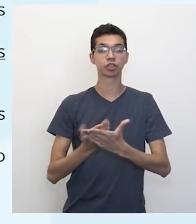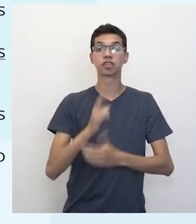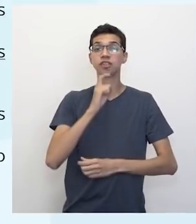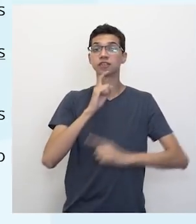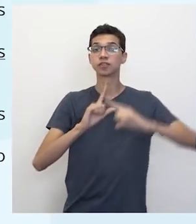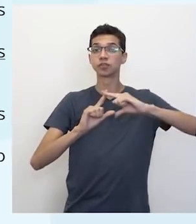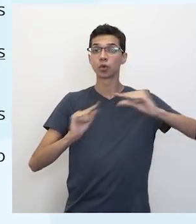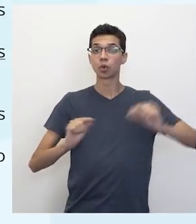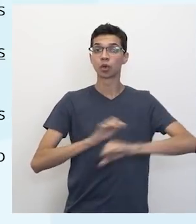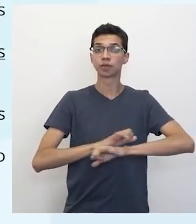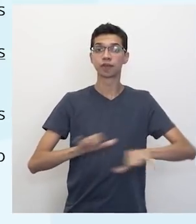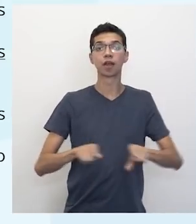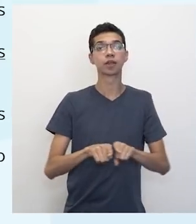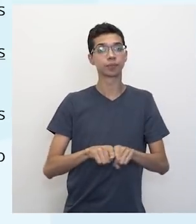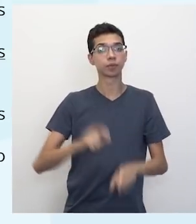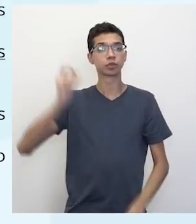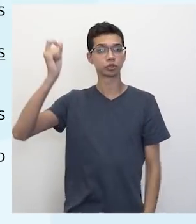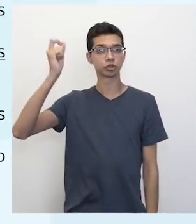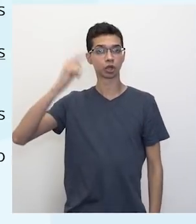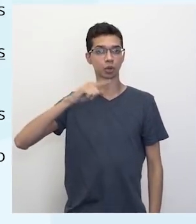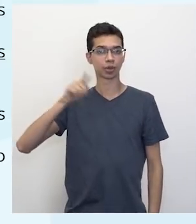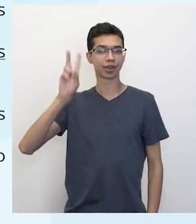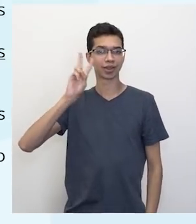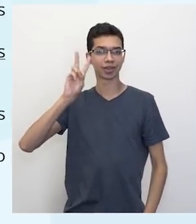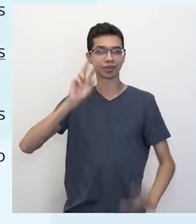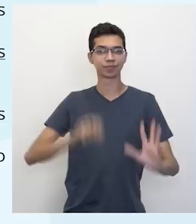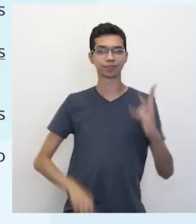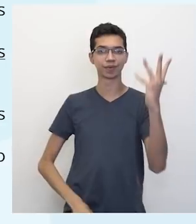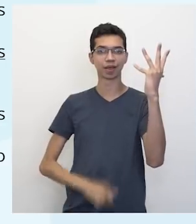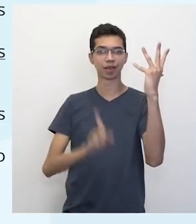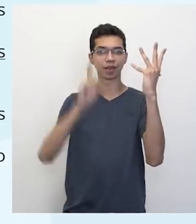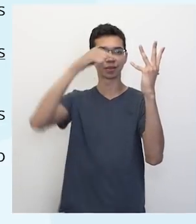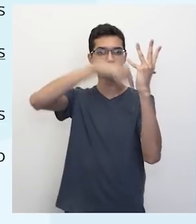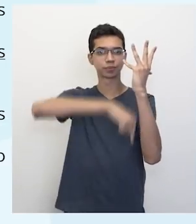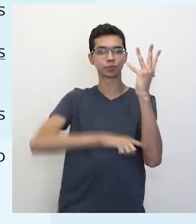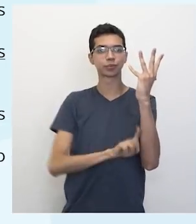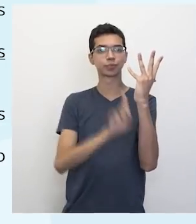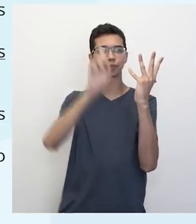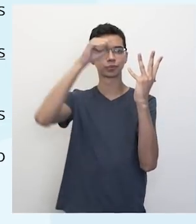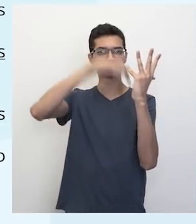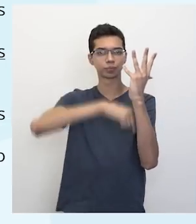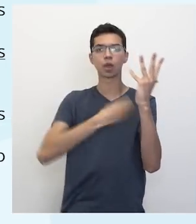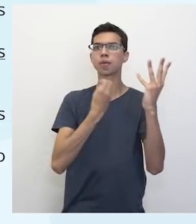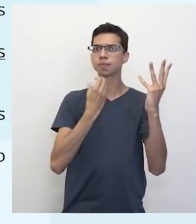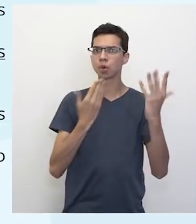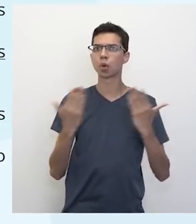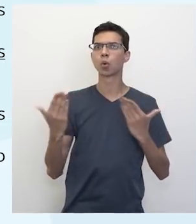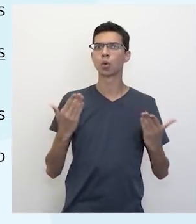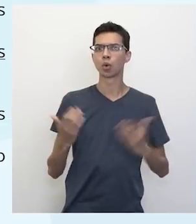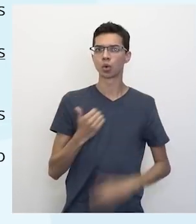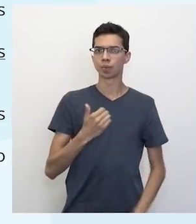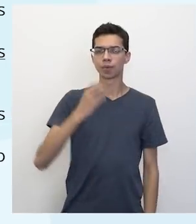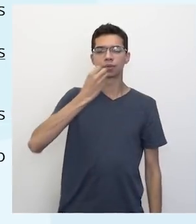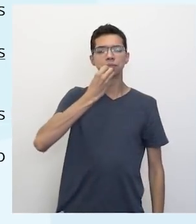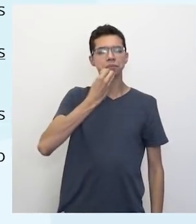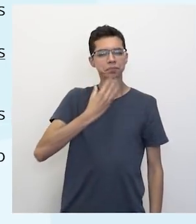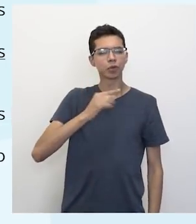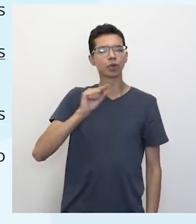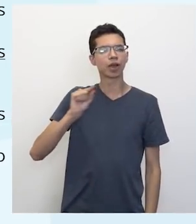da folha, do sol, então lembraram da fotossíntese. Boa relação essa, hein? Boa. E bom que os alunos estão aprendendo,